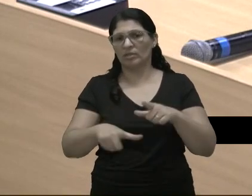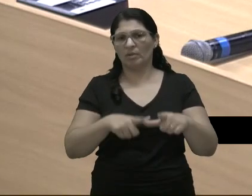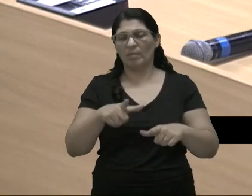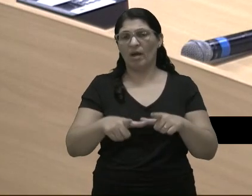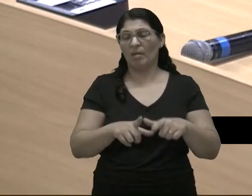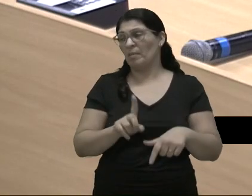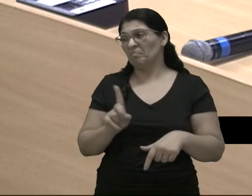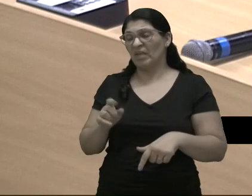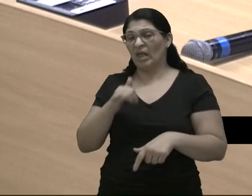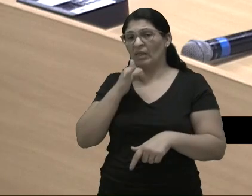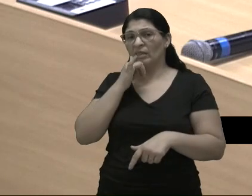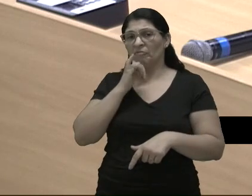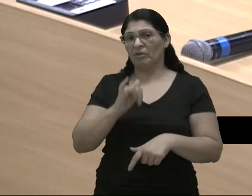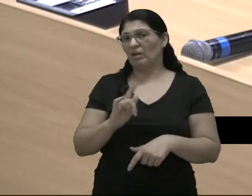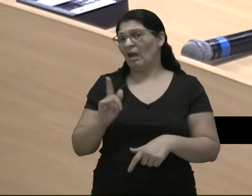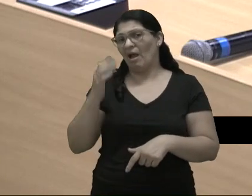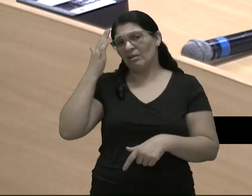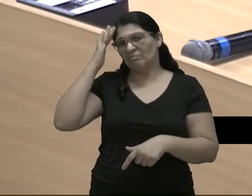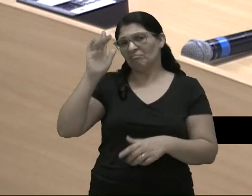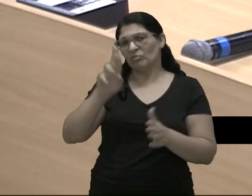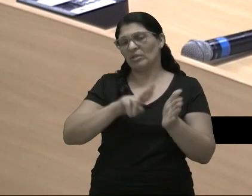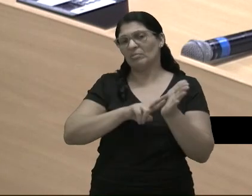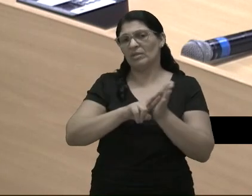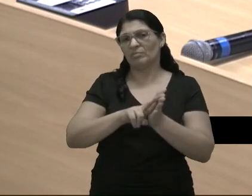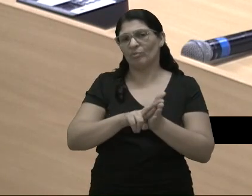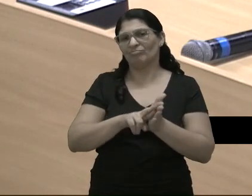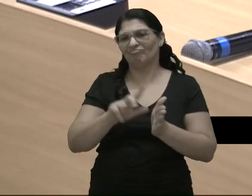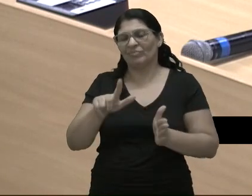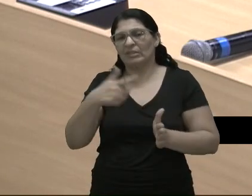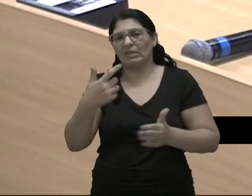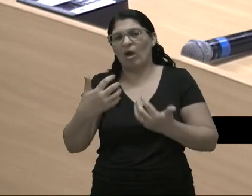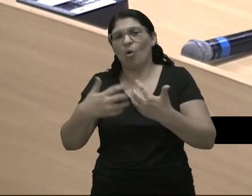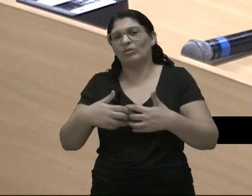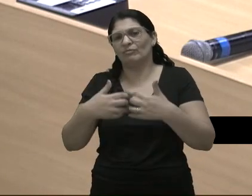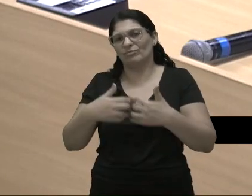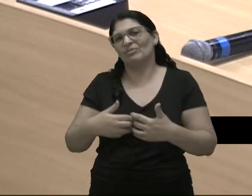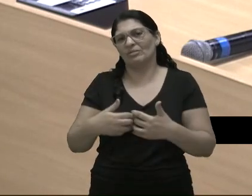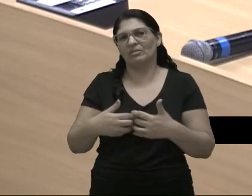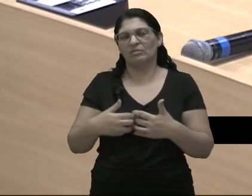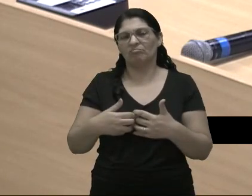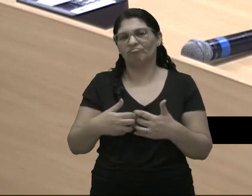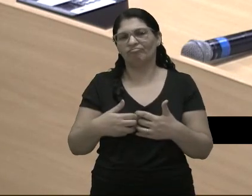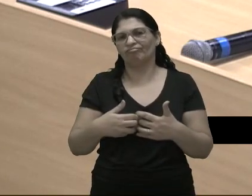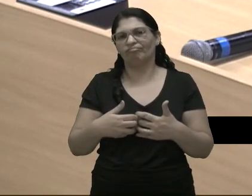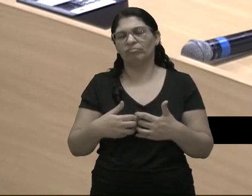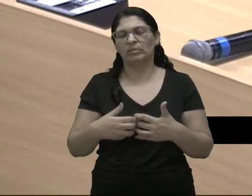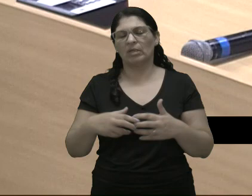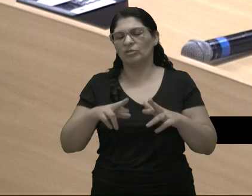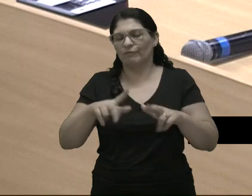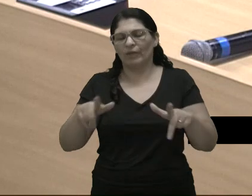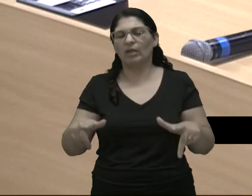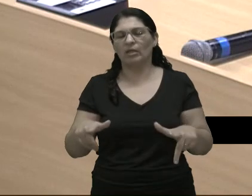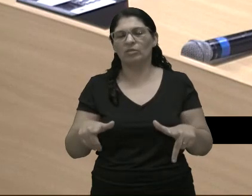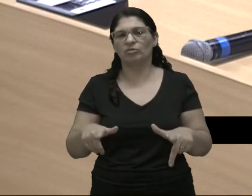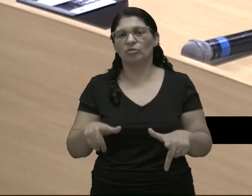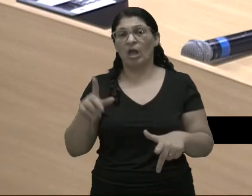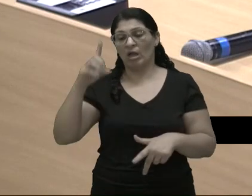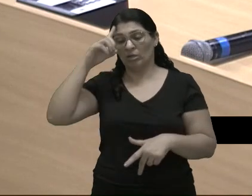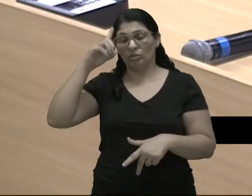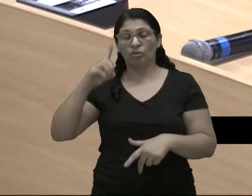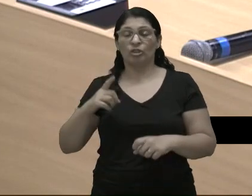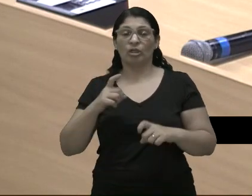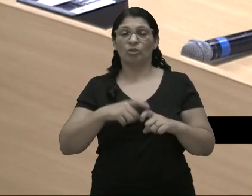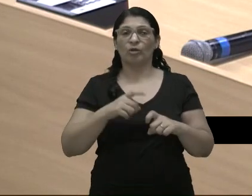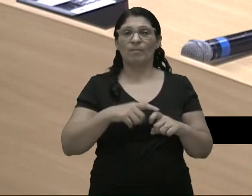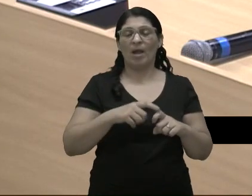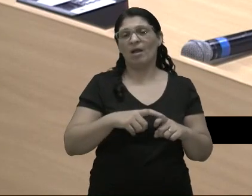da atribuição dele. Então, não é nem a questão administrativa, não tem nada a ver com a escala médica. O diretor médico, o RT médico era o